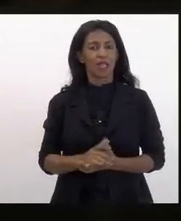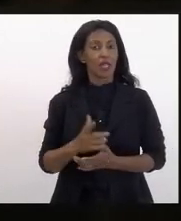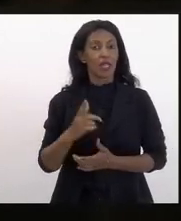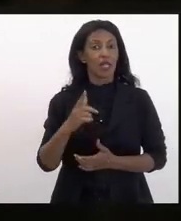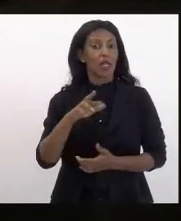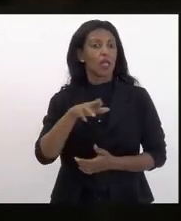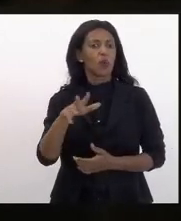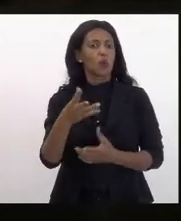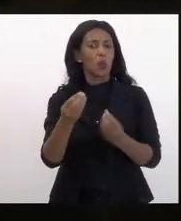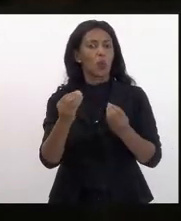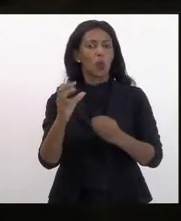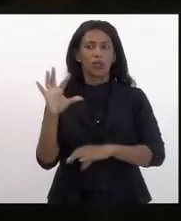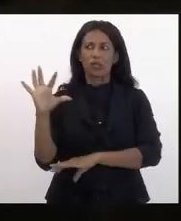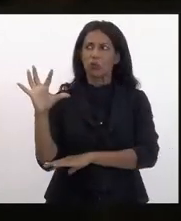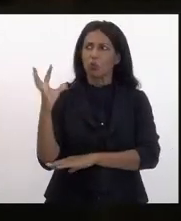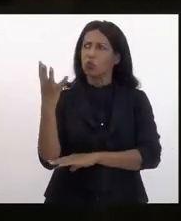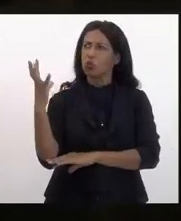porte.